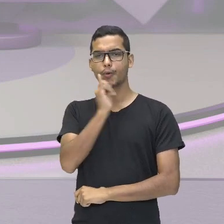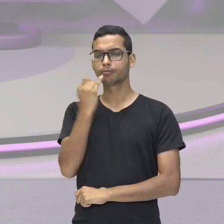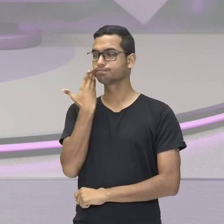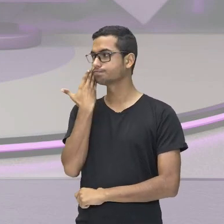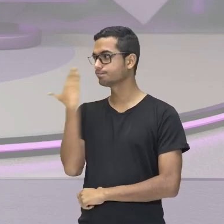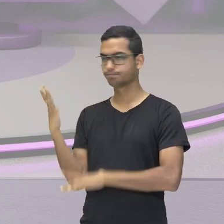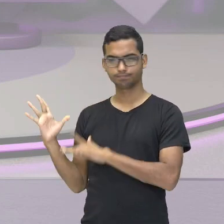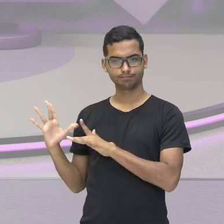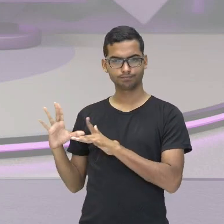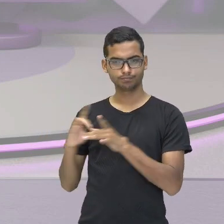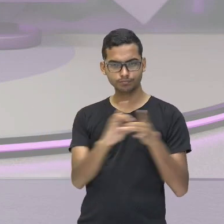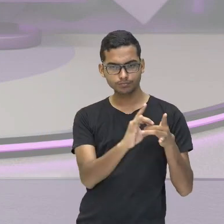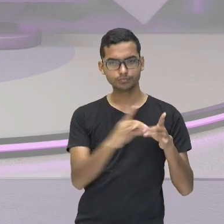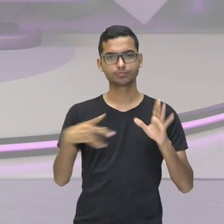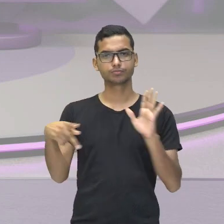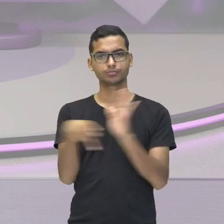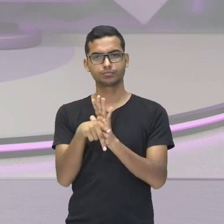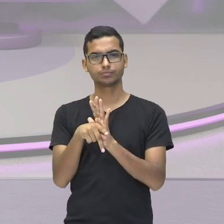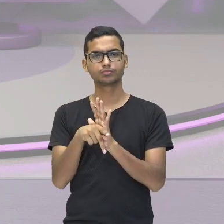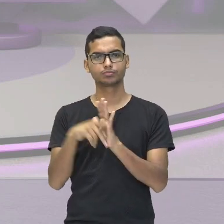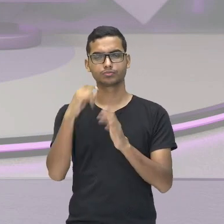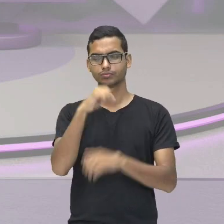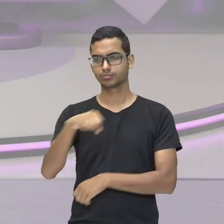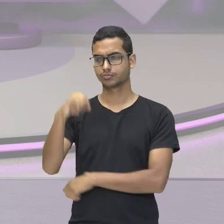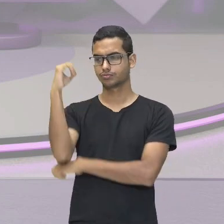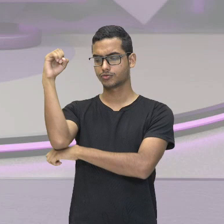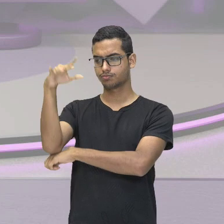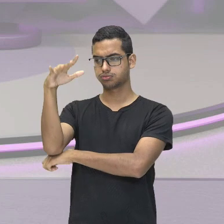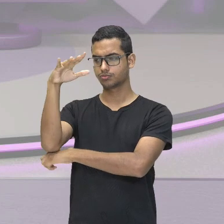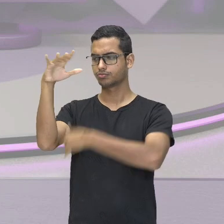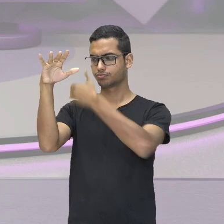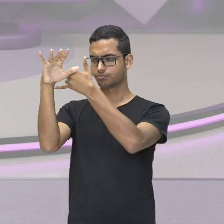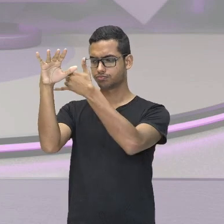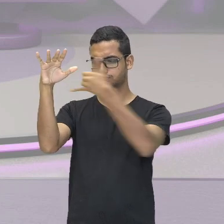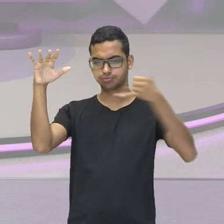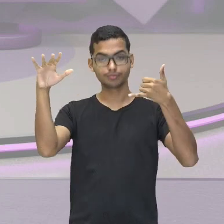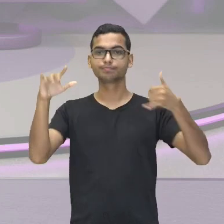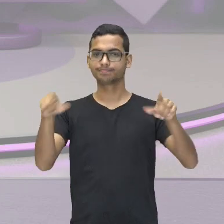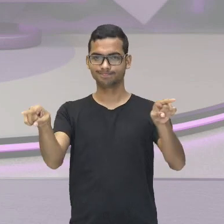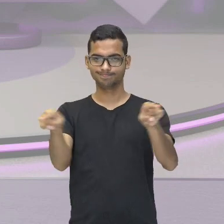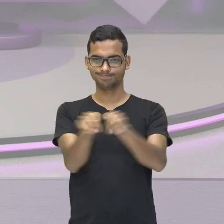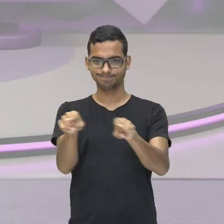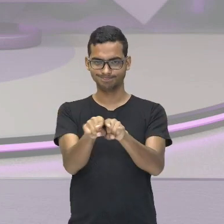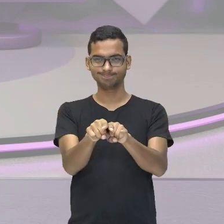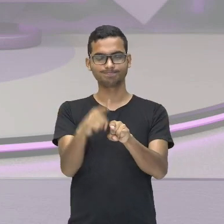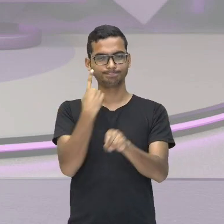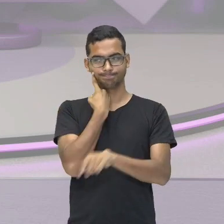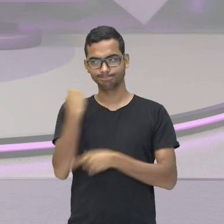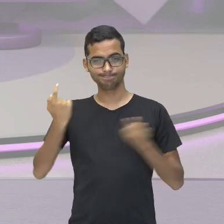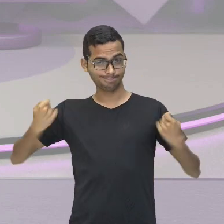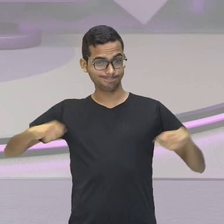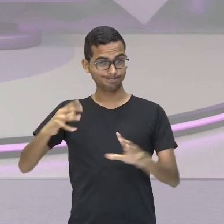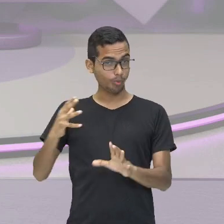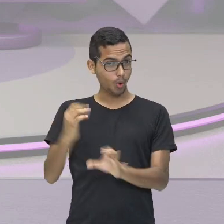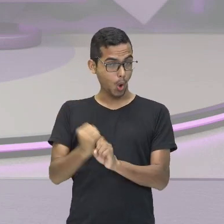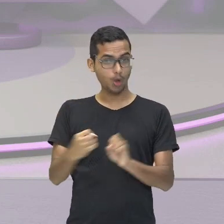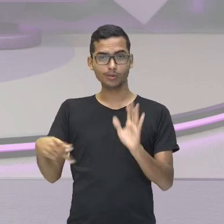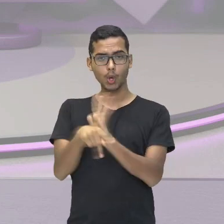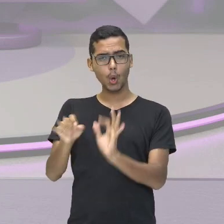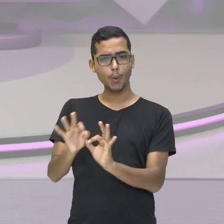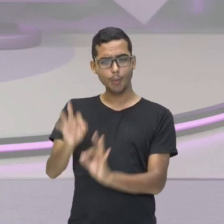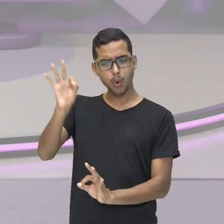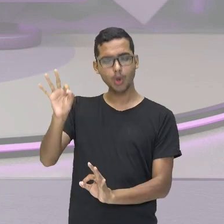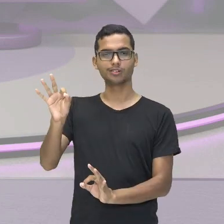aí das linhas telefônicas, né, da rede elétrica, então a gente precisa, às vezes, calcular essas